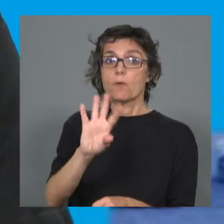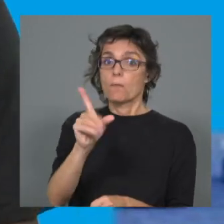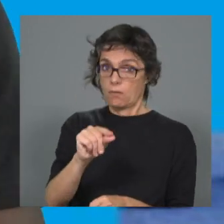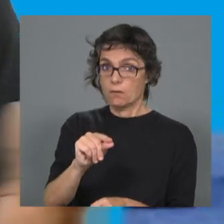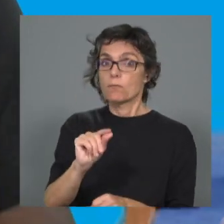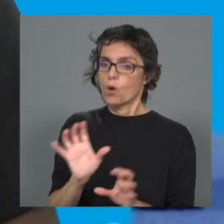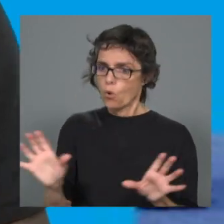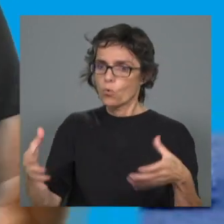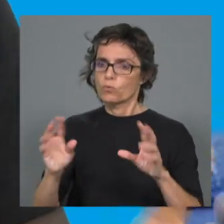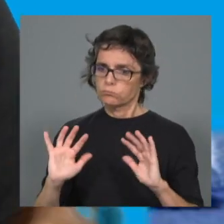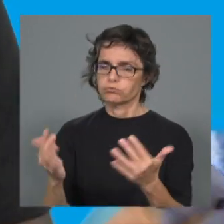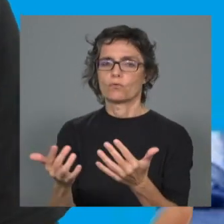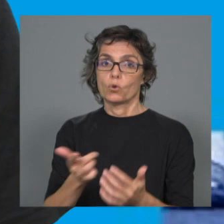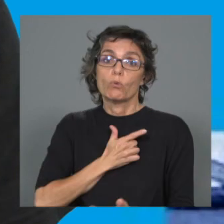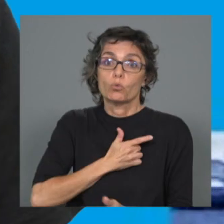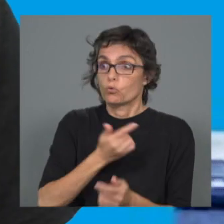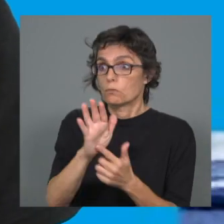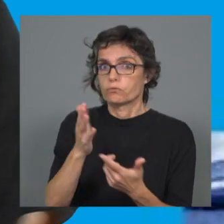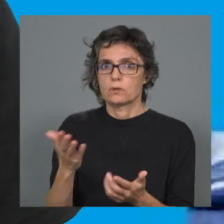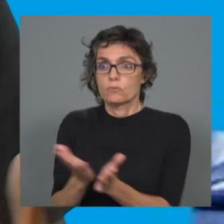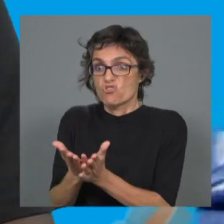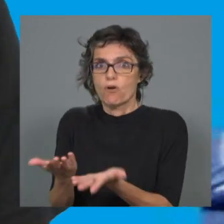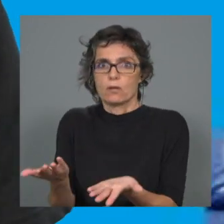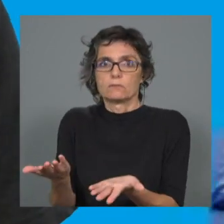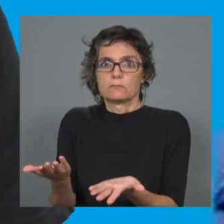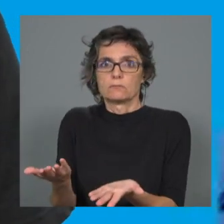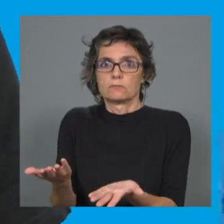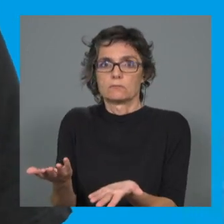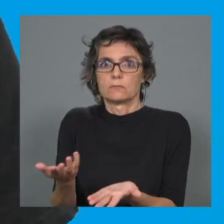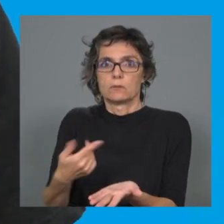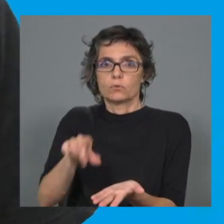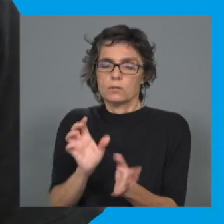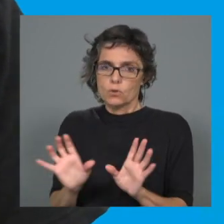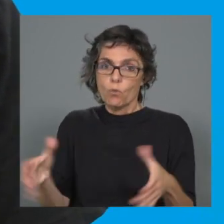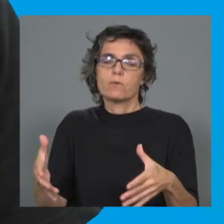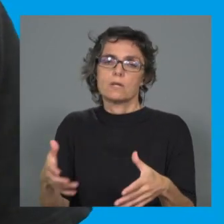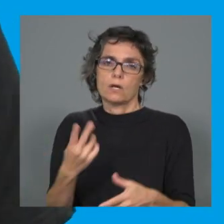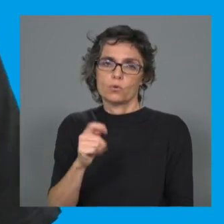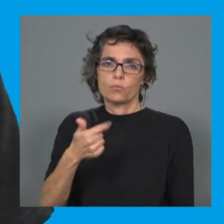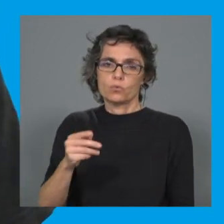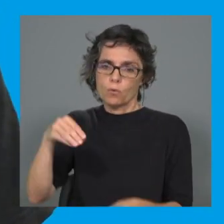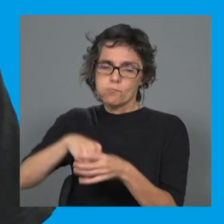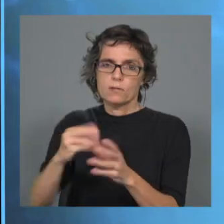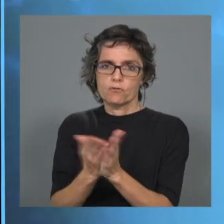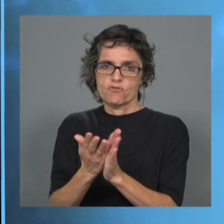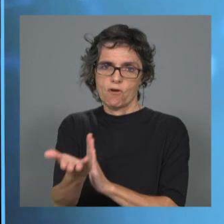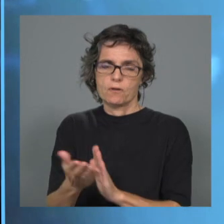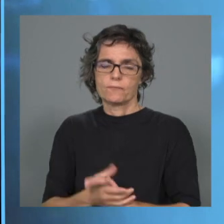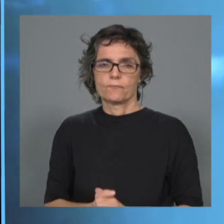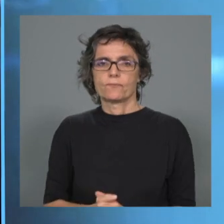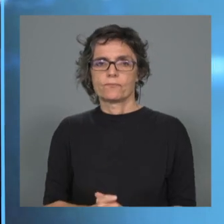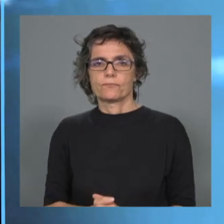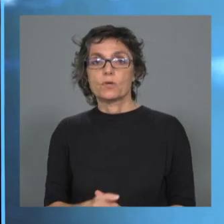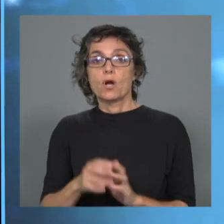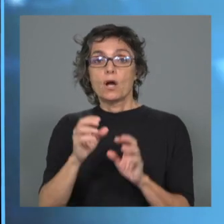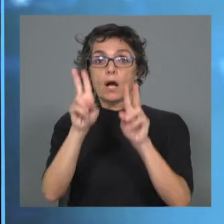o grupo ou a turma, a escola em si, porque a ideia é a comunidade Ubuntu dentro da escola. Celebra-se hoje, a ONU desafia-nos